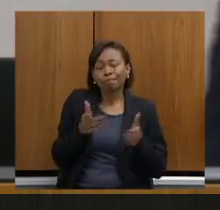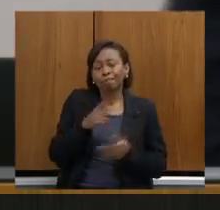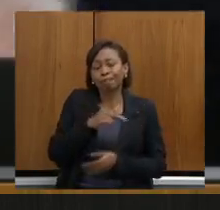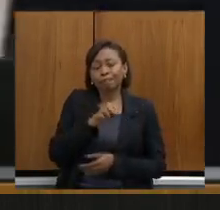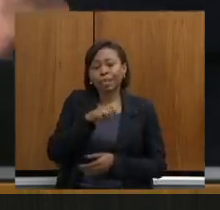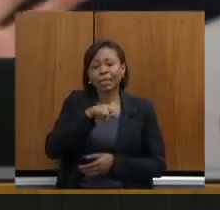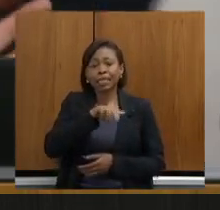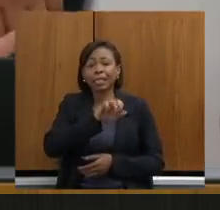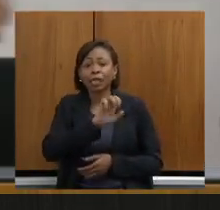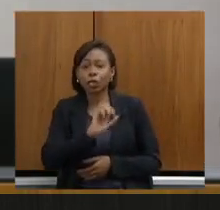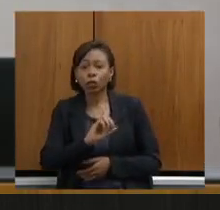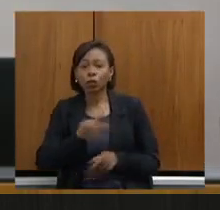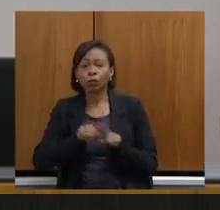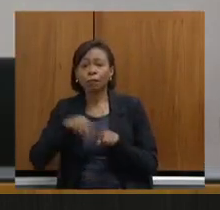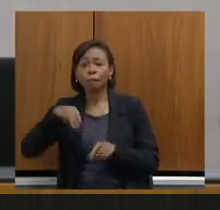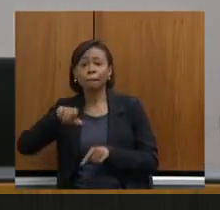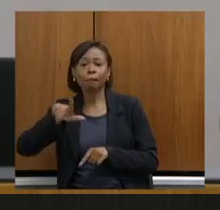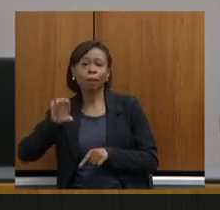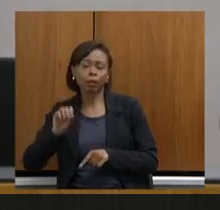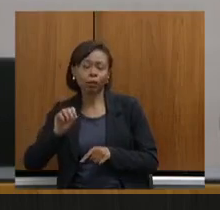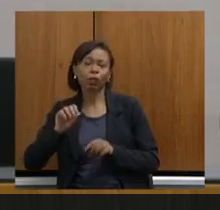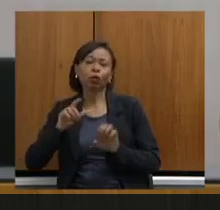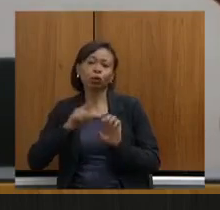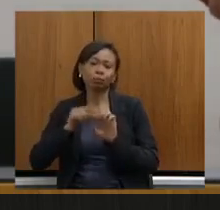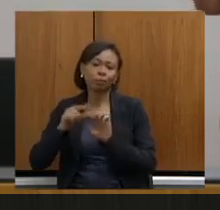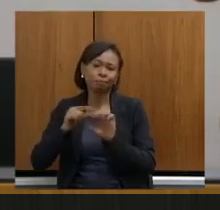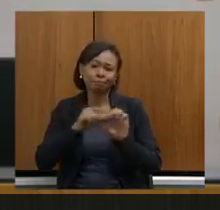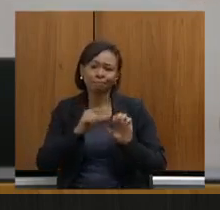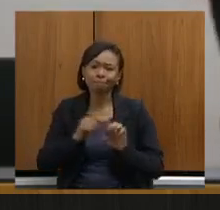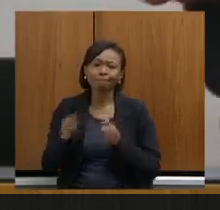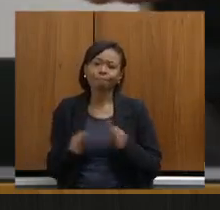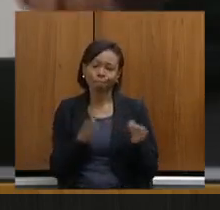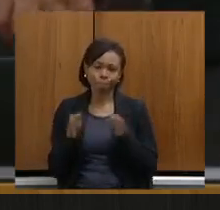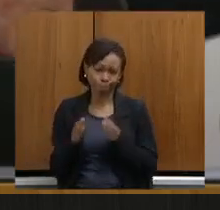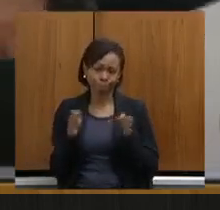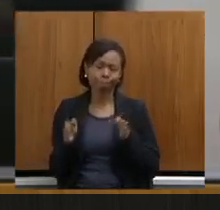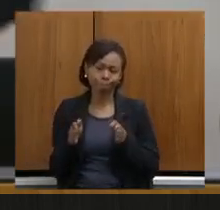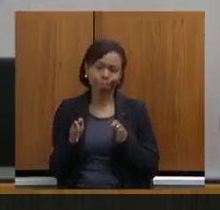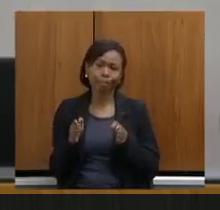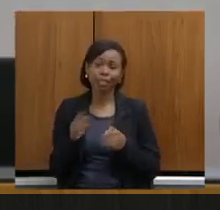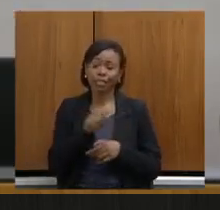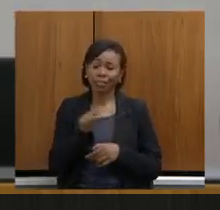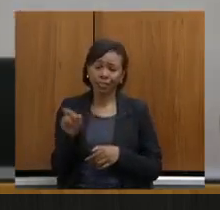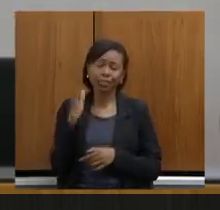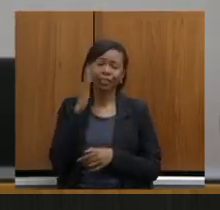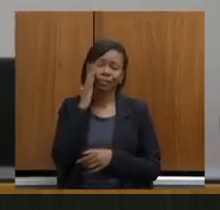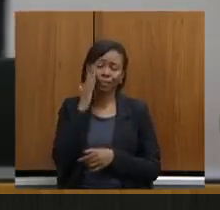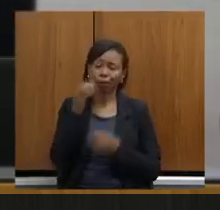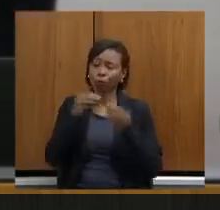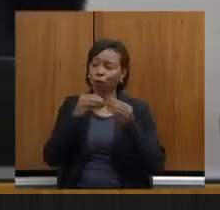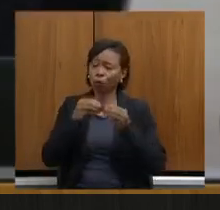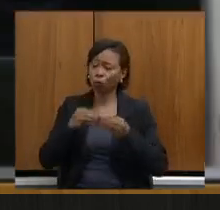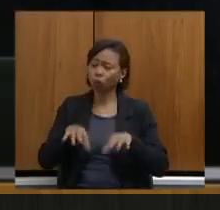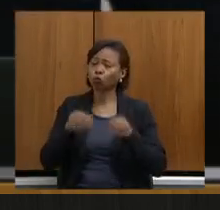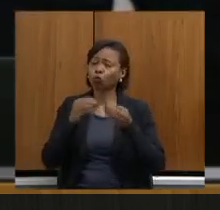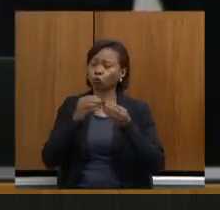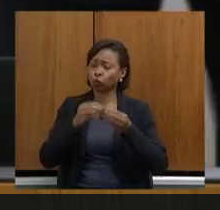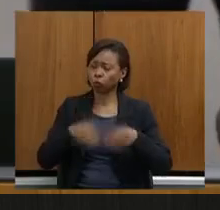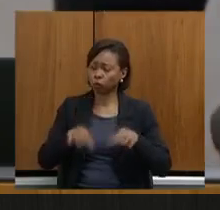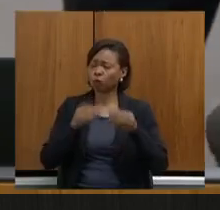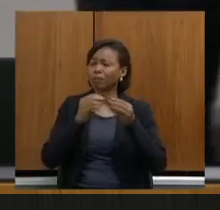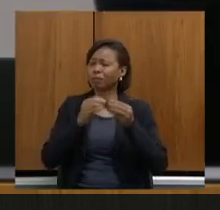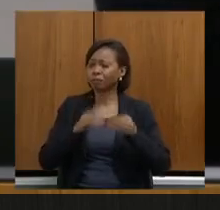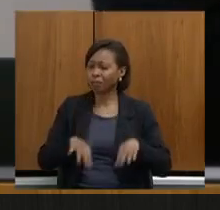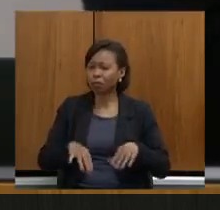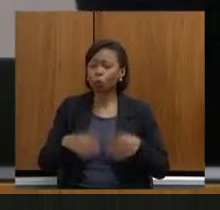porque os dois últimos meses quem é da cadeia leiteira e sabe que foram prejuízos incalculáveis o